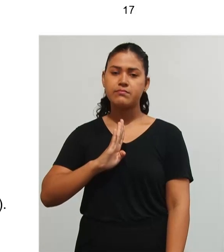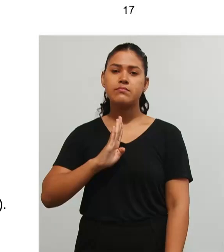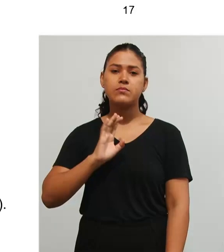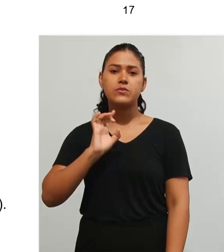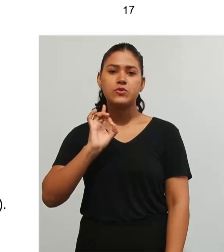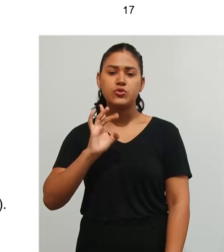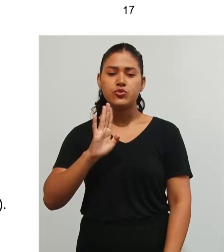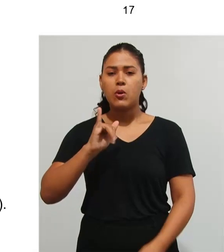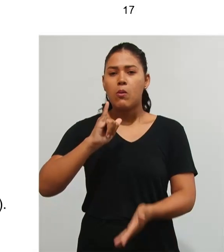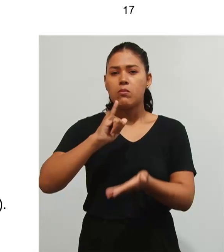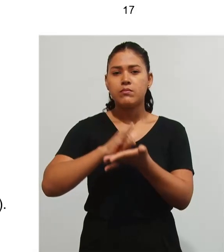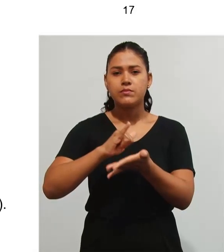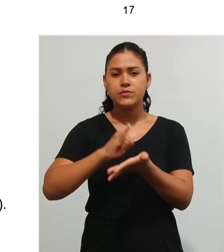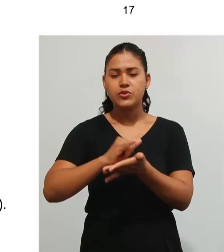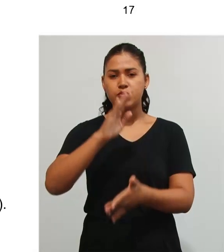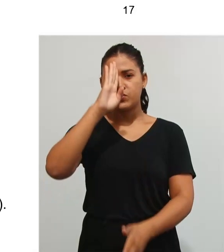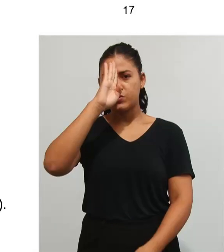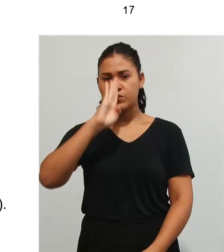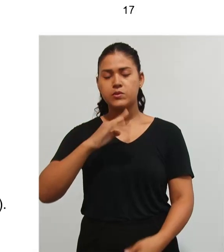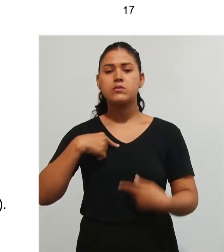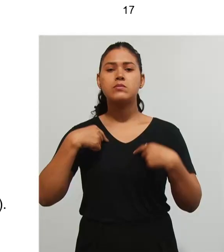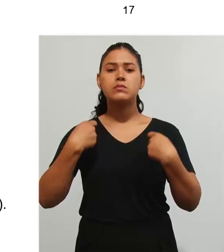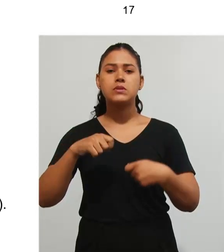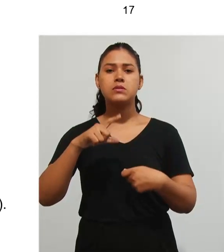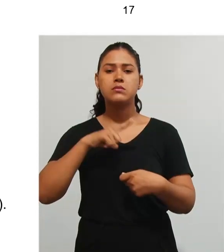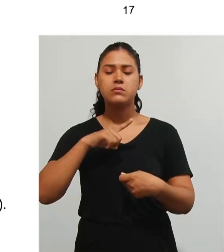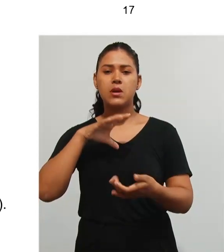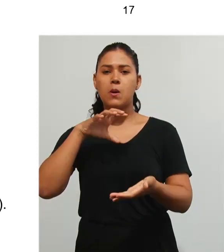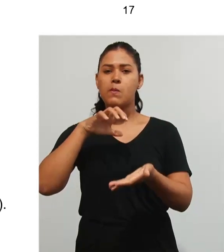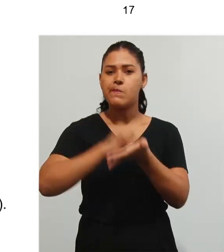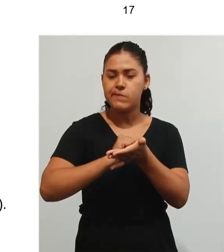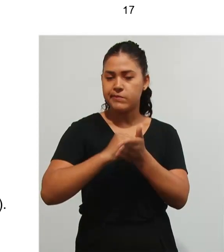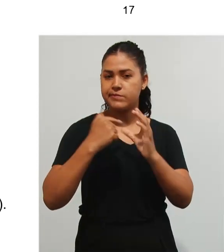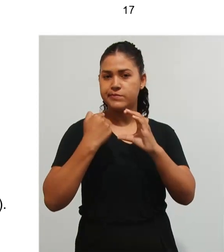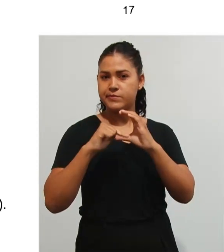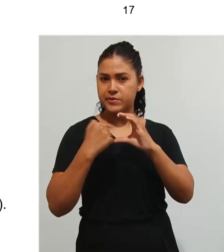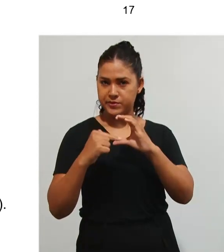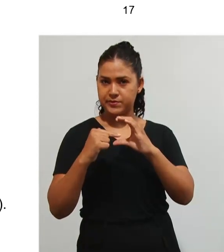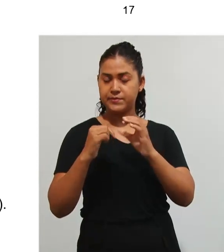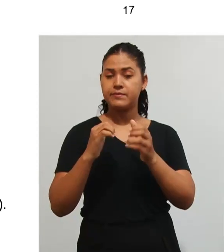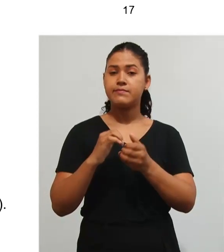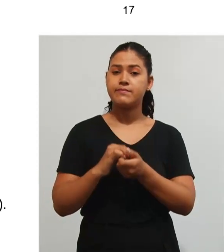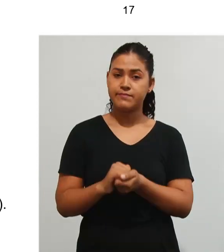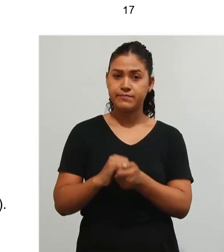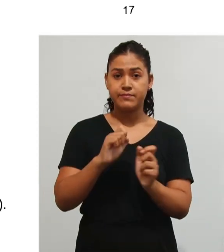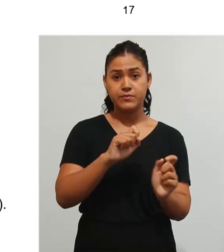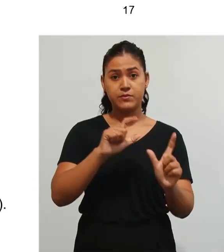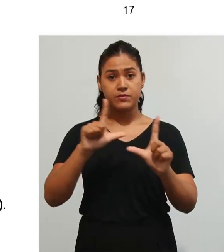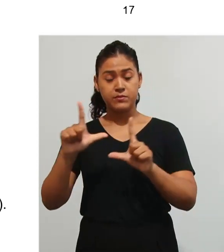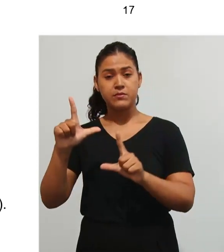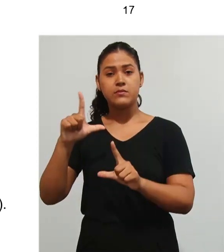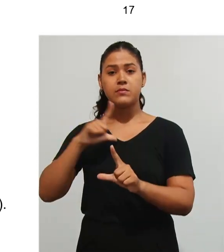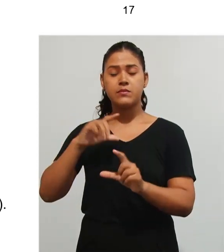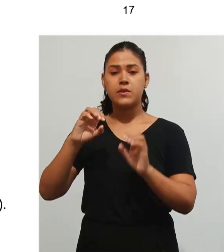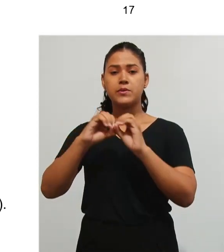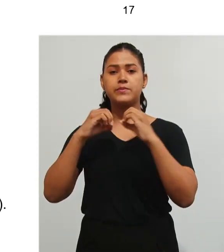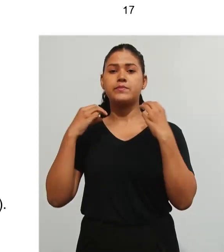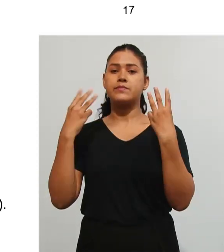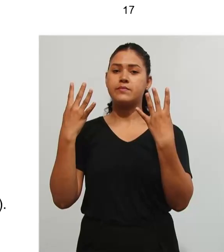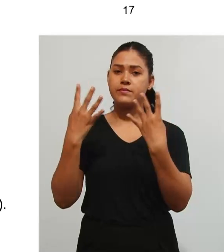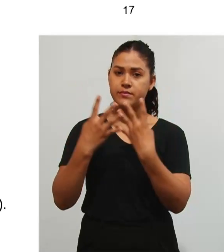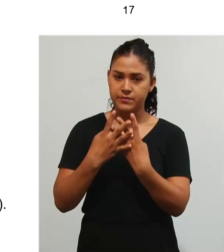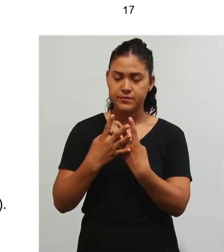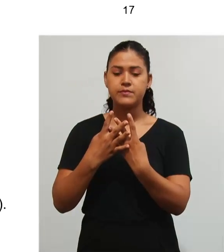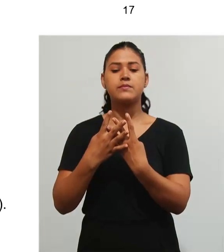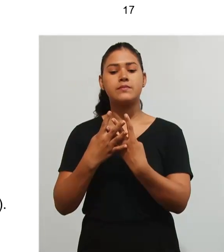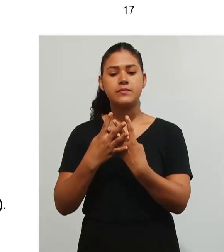aplicativos Google exigem que você tenha uma conta criada. Para apresentação de slides, nós temos o PowerPoint, o Impress